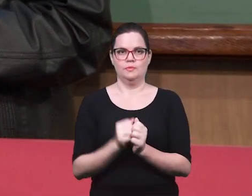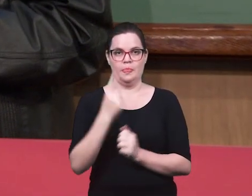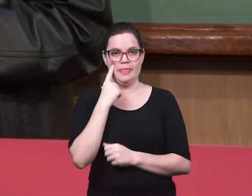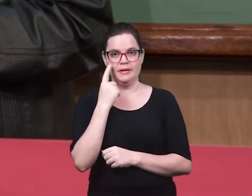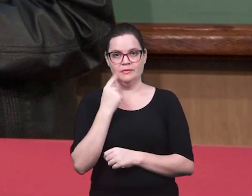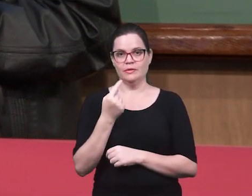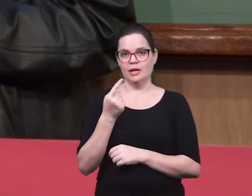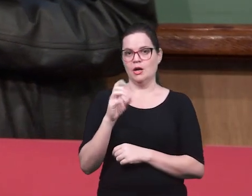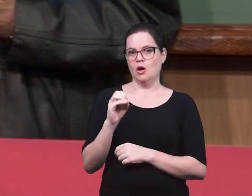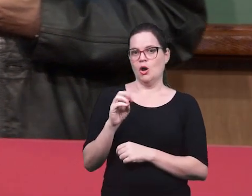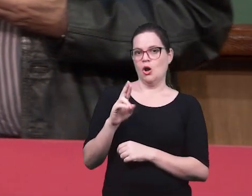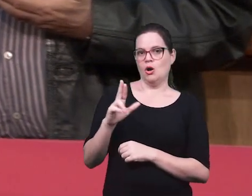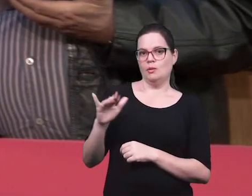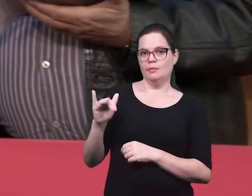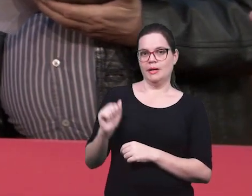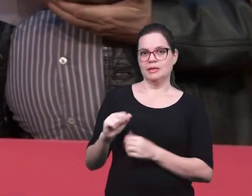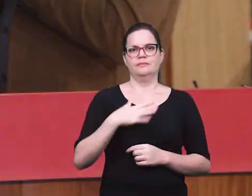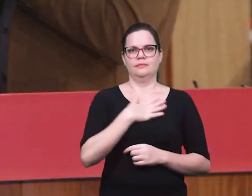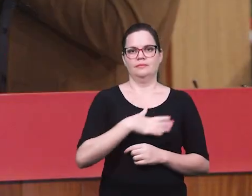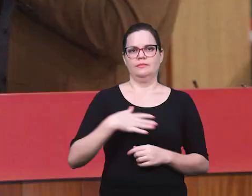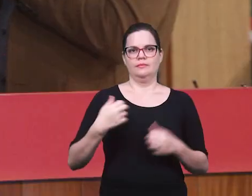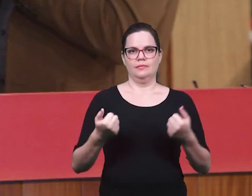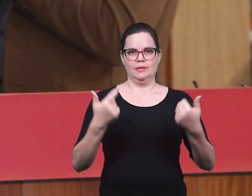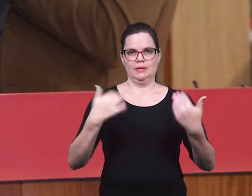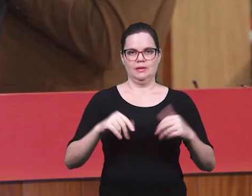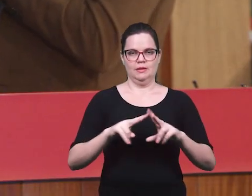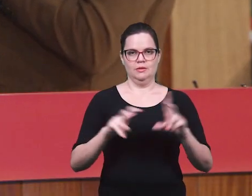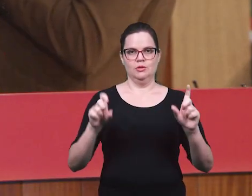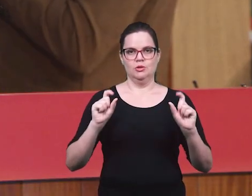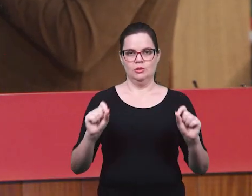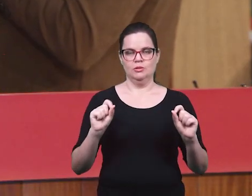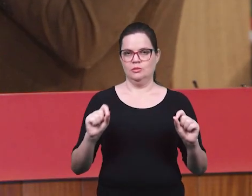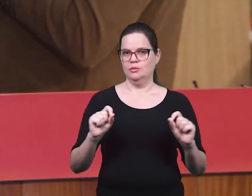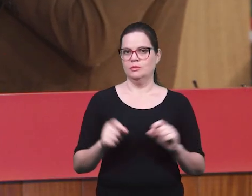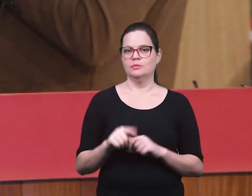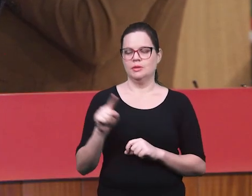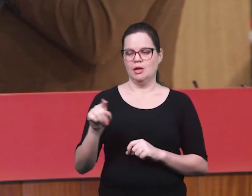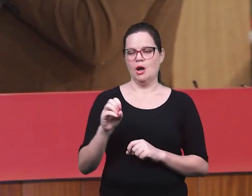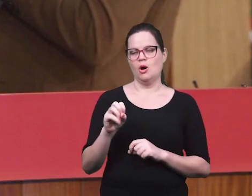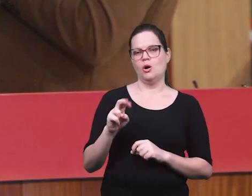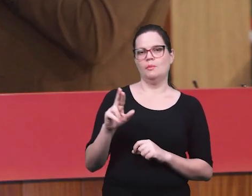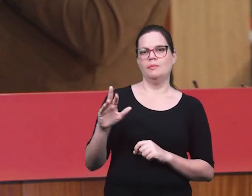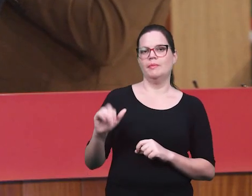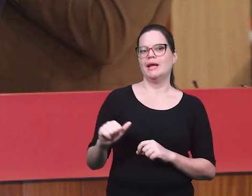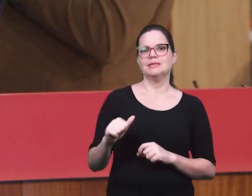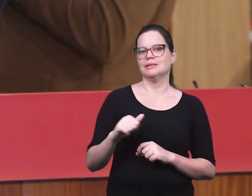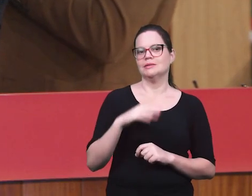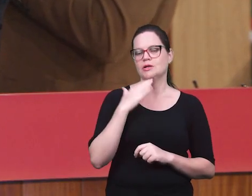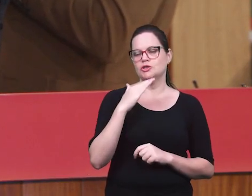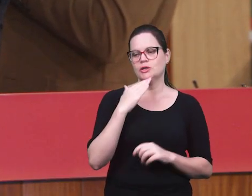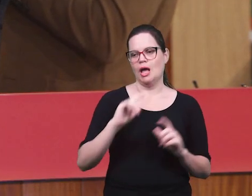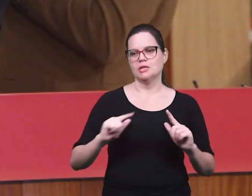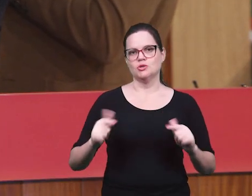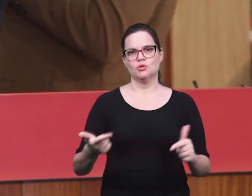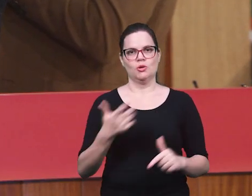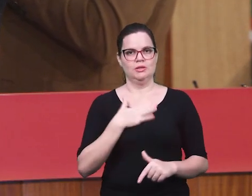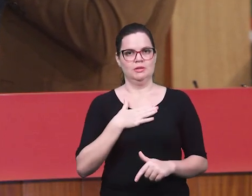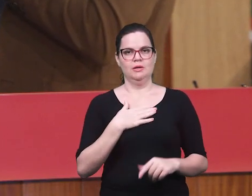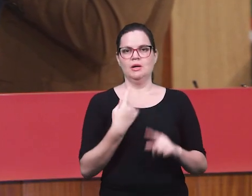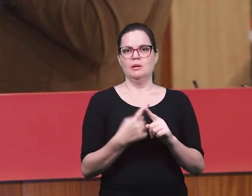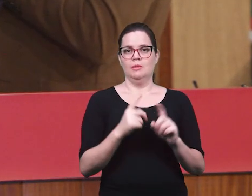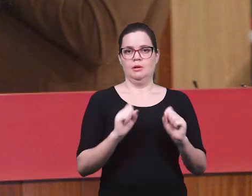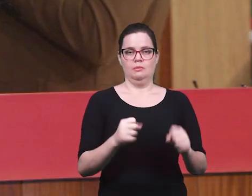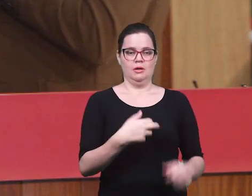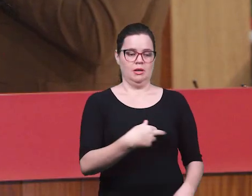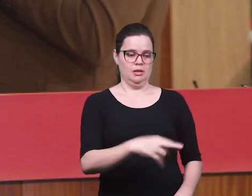obra é morta, ele perde a salvação. Seria isso, né? O homem, às vezes ele pode entrar para a religião. Ele pega um versículo